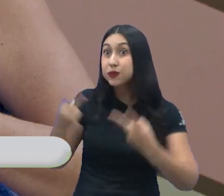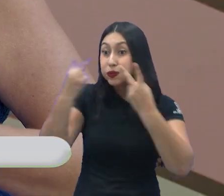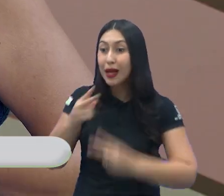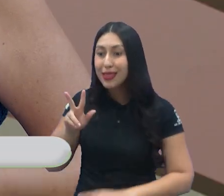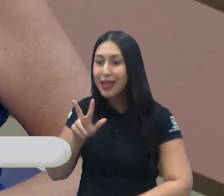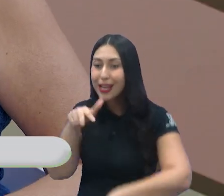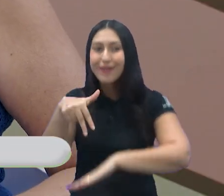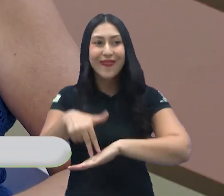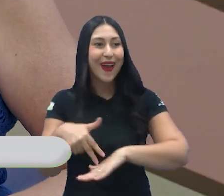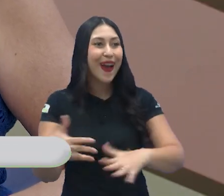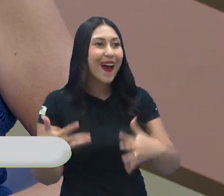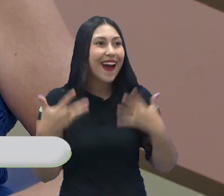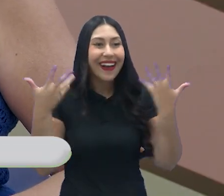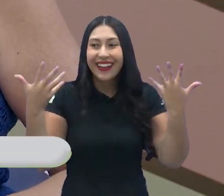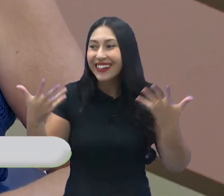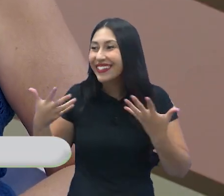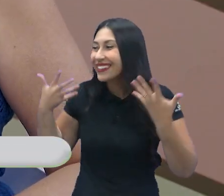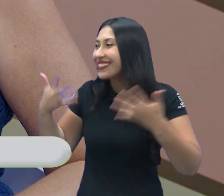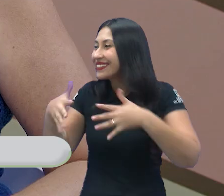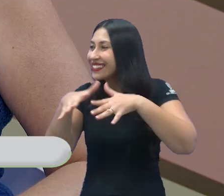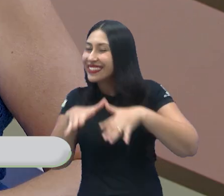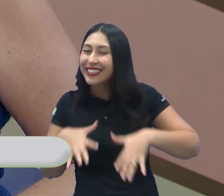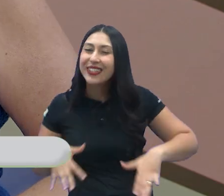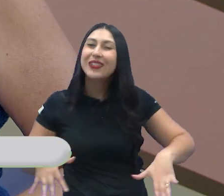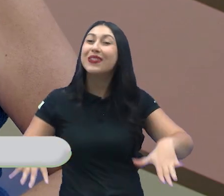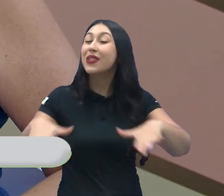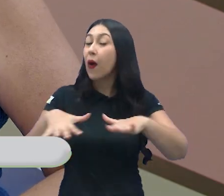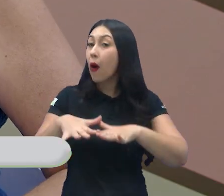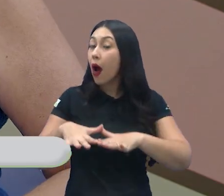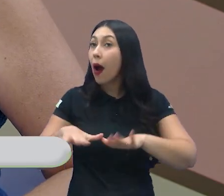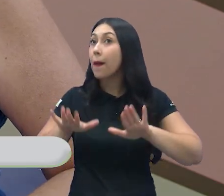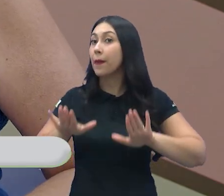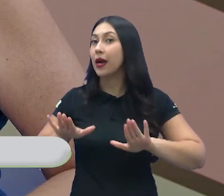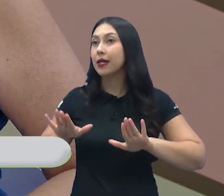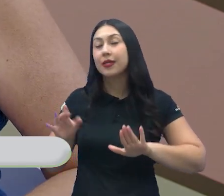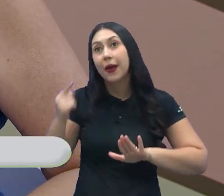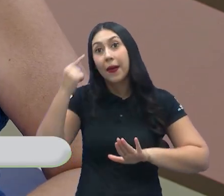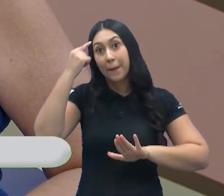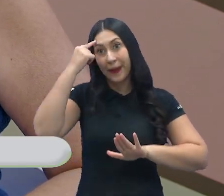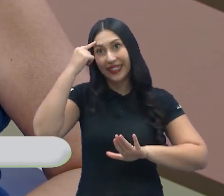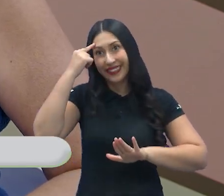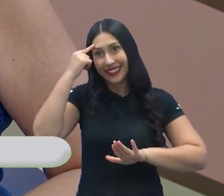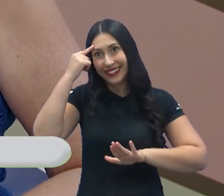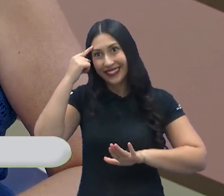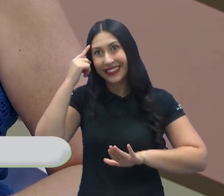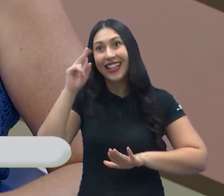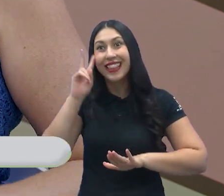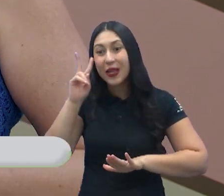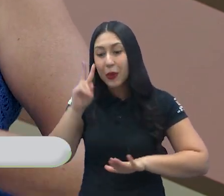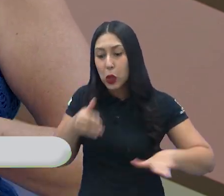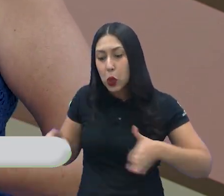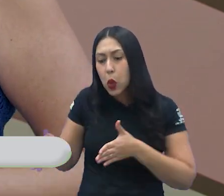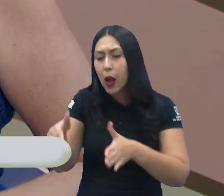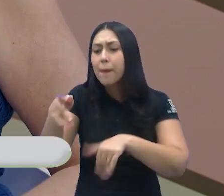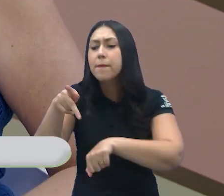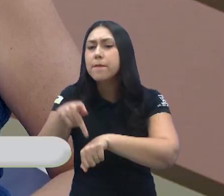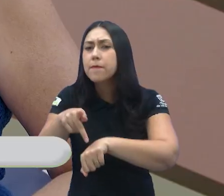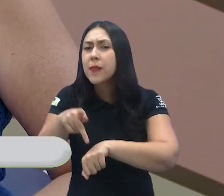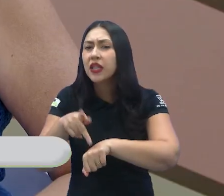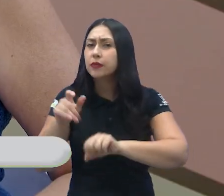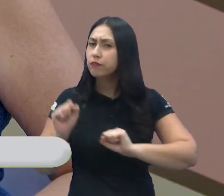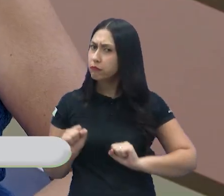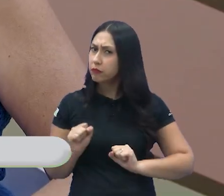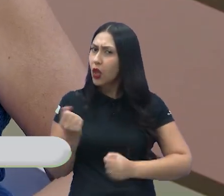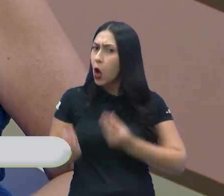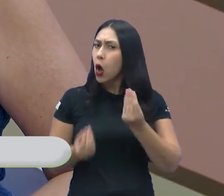ela traz leveza para aquele ambiente. Agora pensa lá havia uma pedra no meio do caminho. Como que será que o sanguíneo